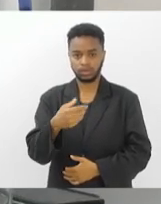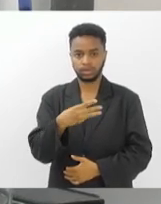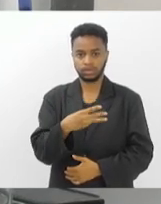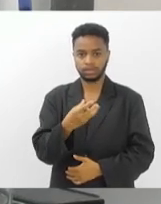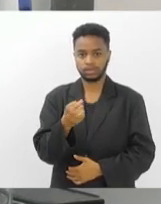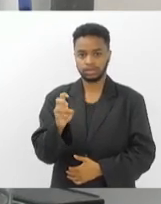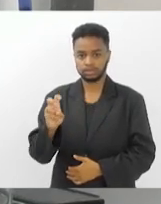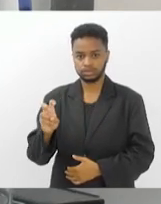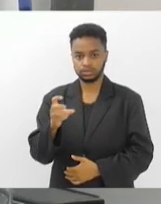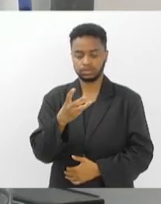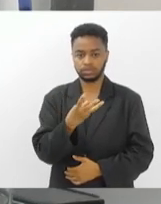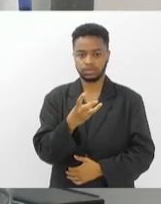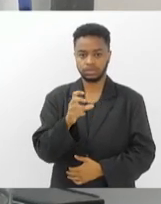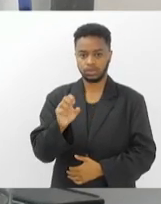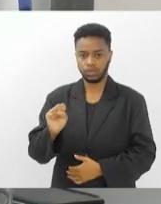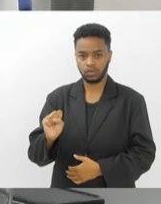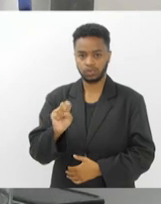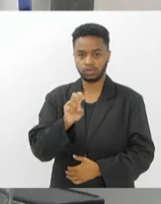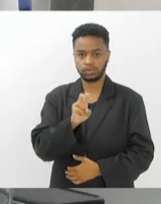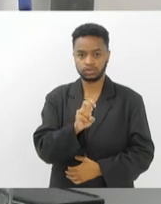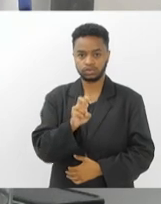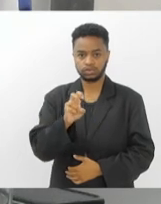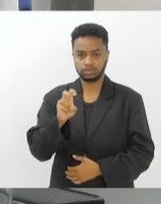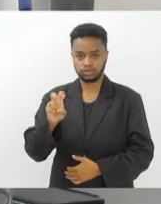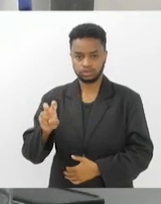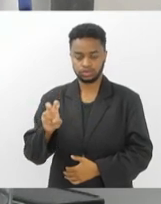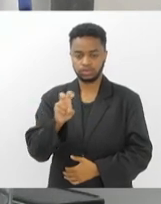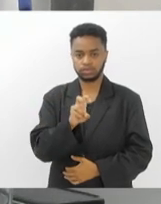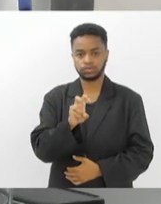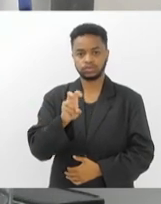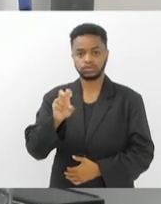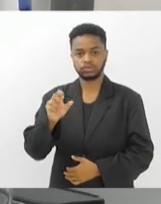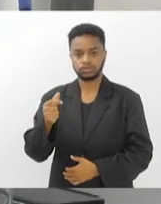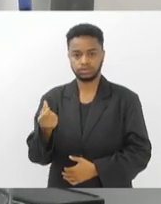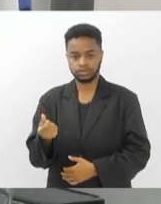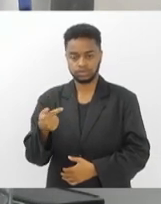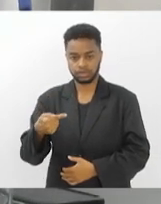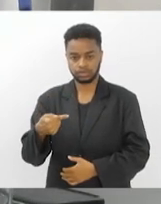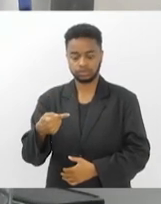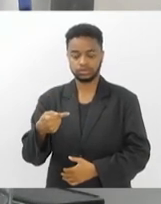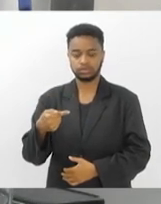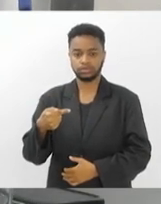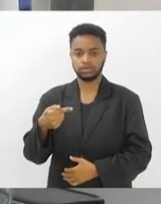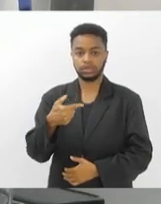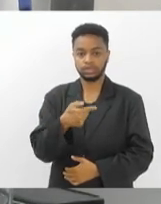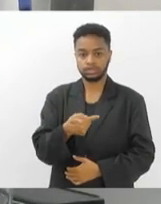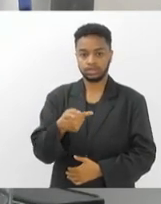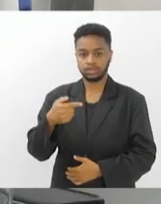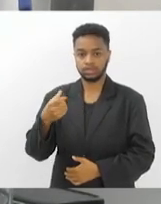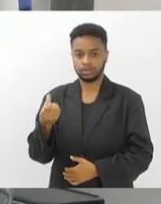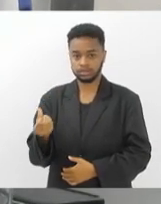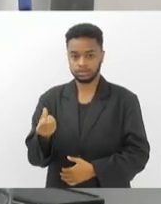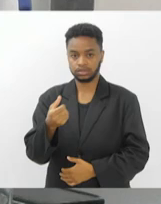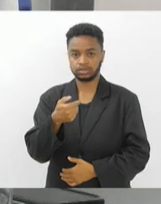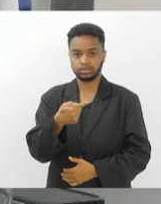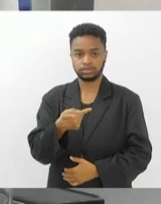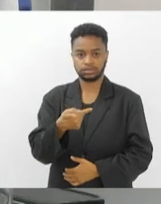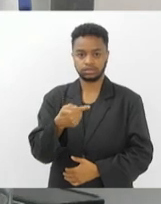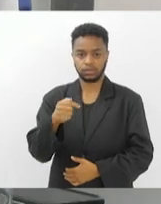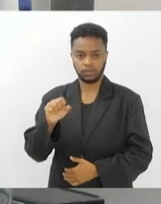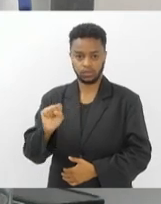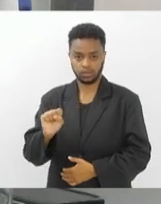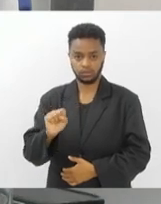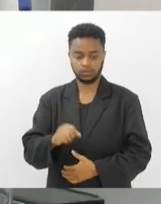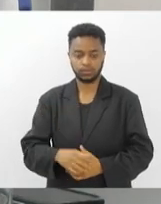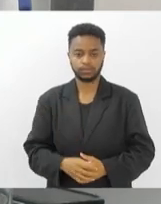31, 35, 38, 55, 57, 76 e